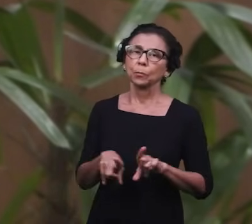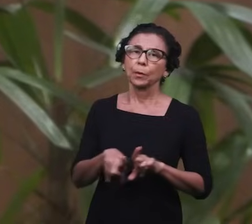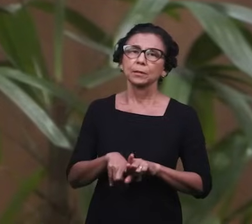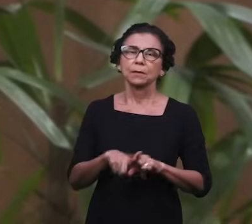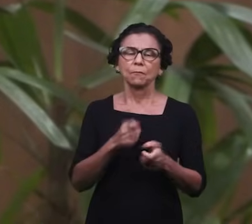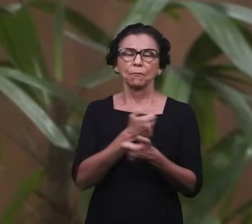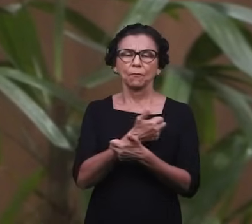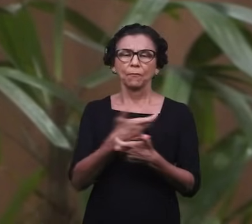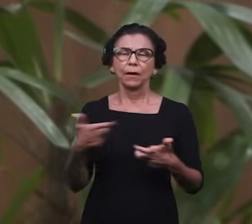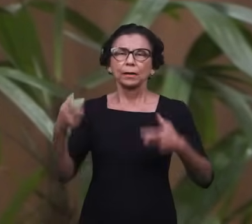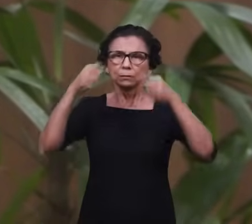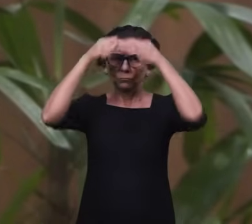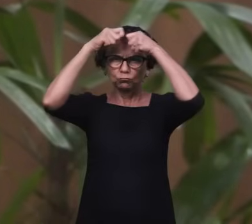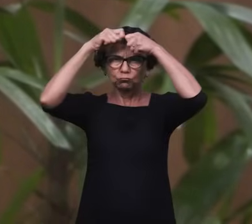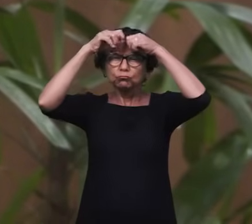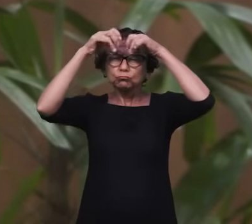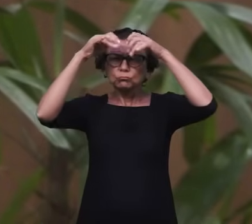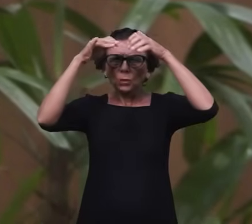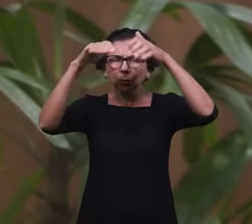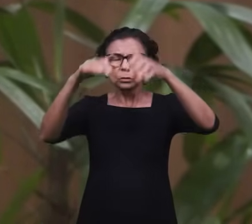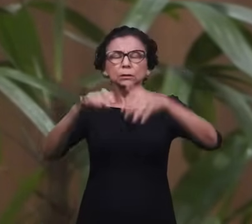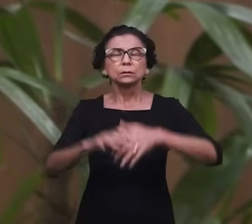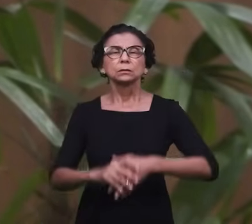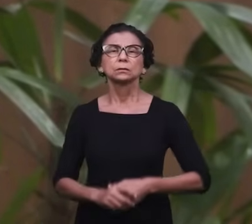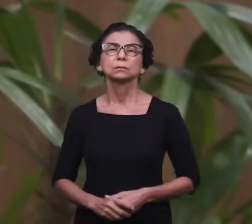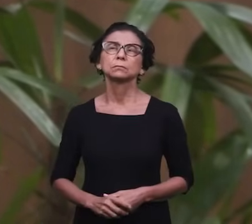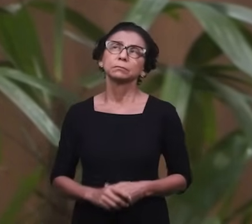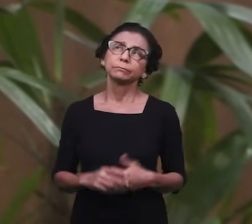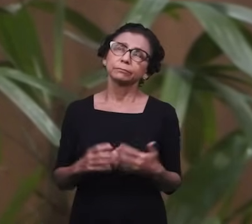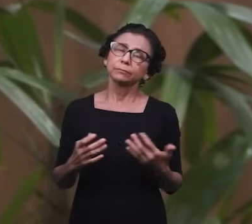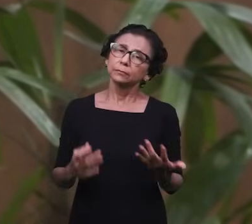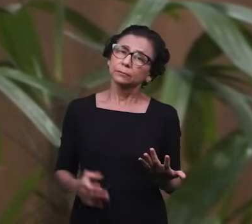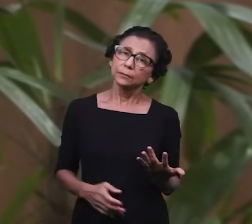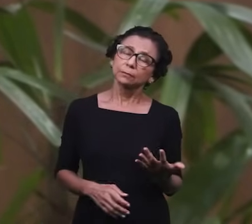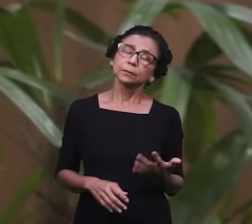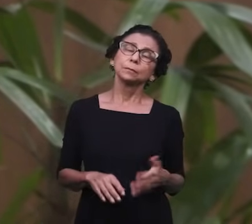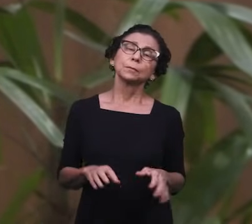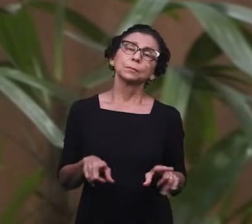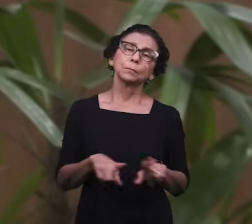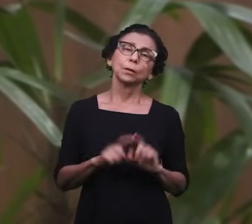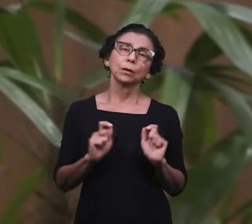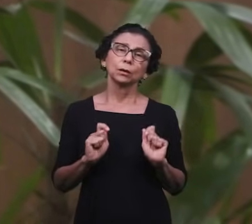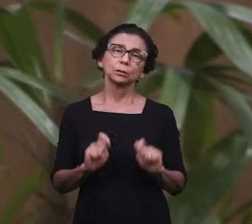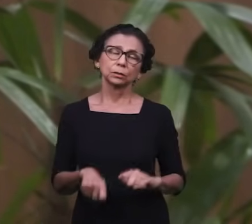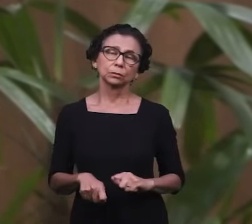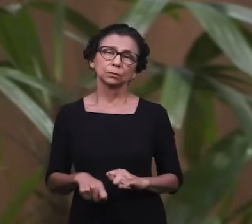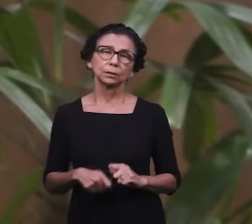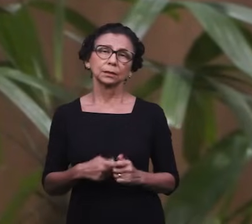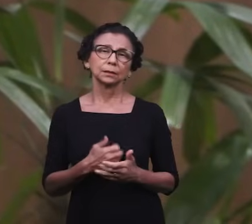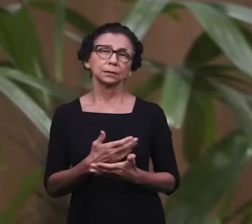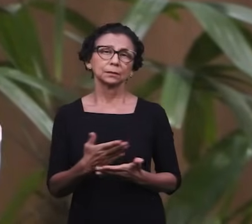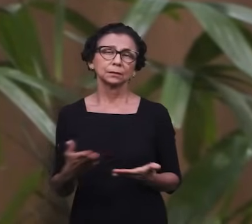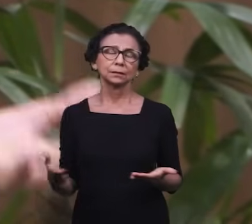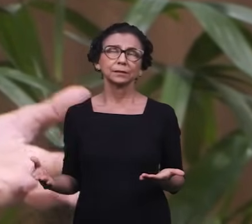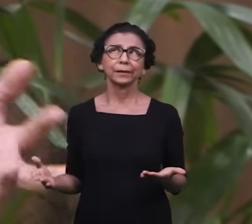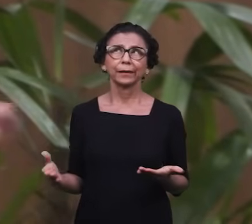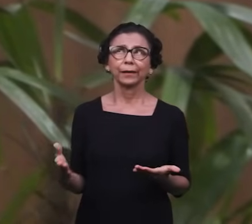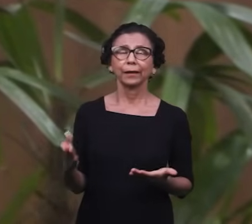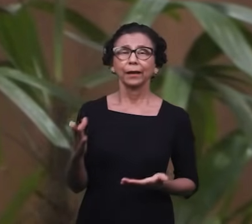opositor desafiante, pode estar presente, muito frequentemente o TDAH está presente, pode